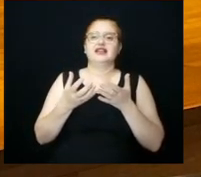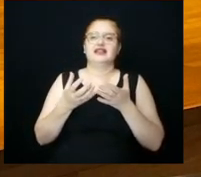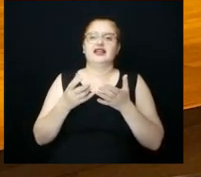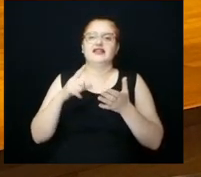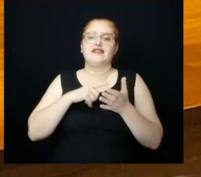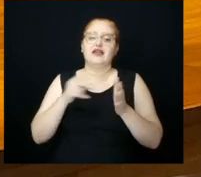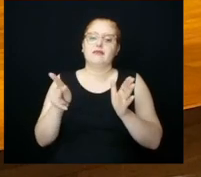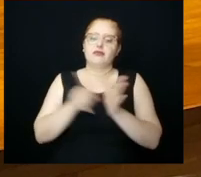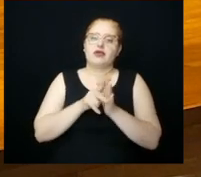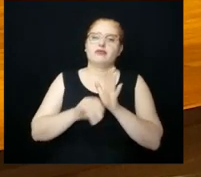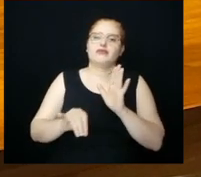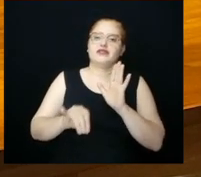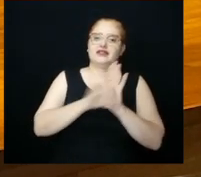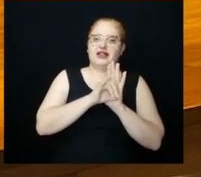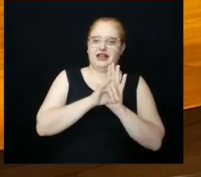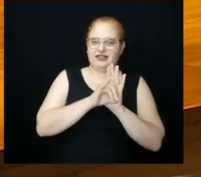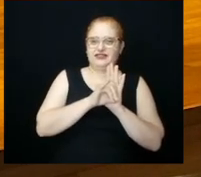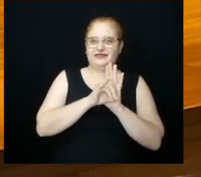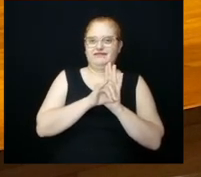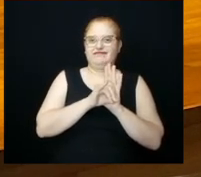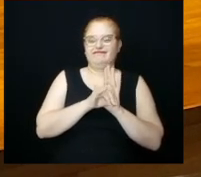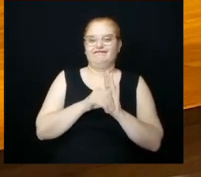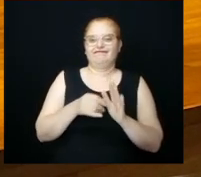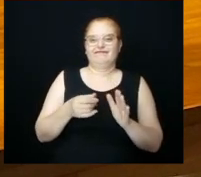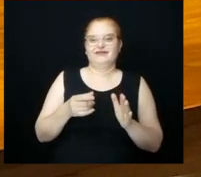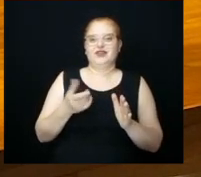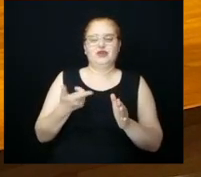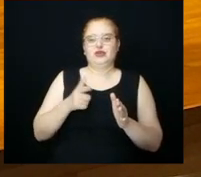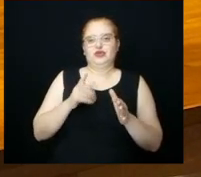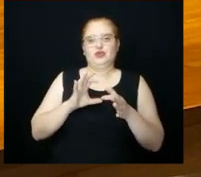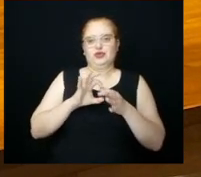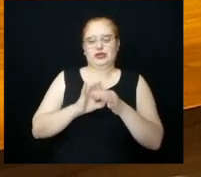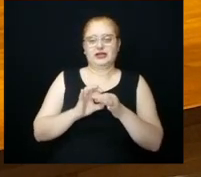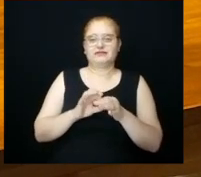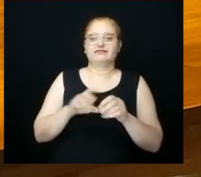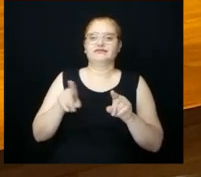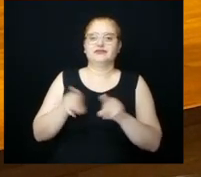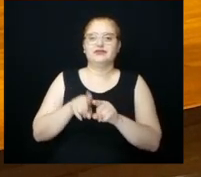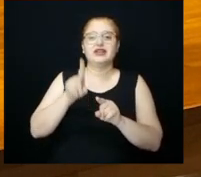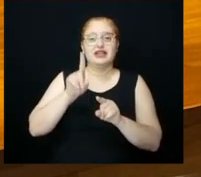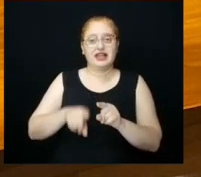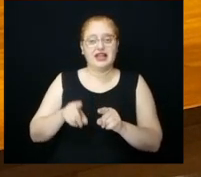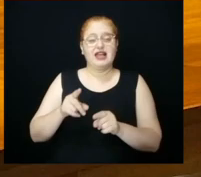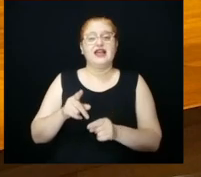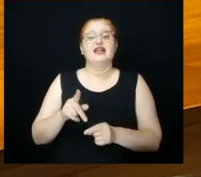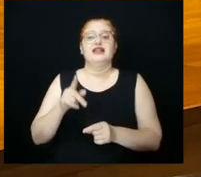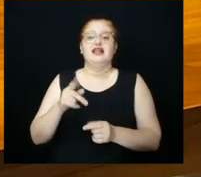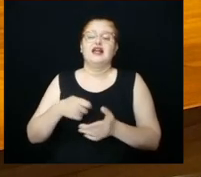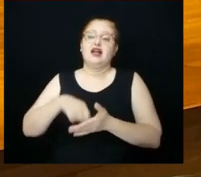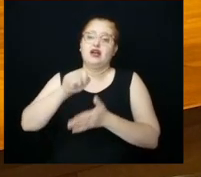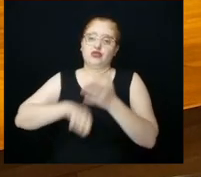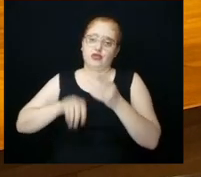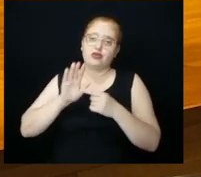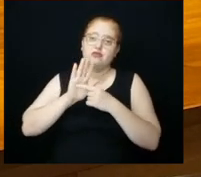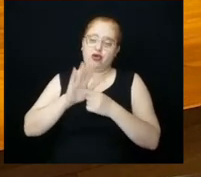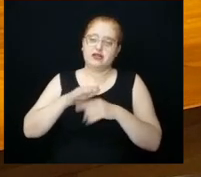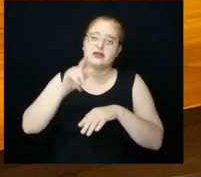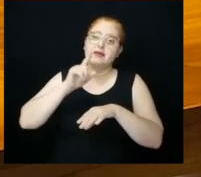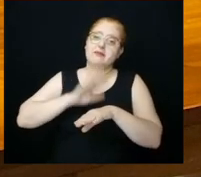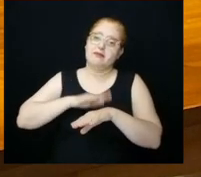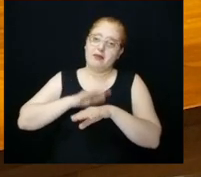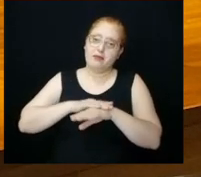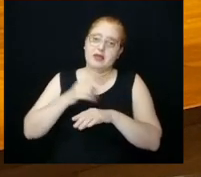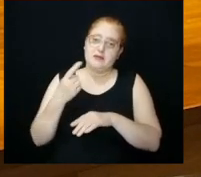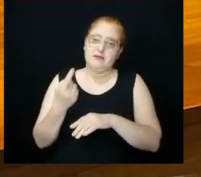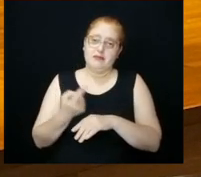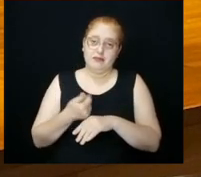forma identitária, né? Não se reconhecem mais. Né? E é o que ela vai trazer aqui. Né? Ela coloca, diz, não, no primeiro